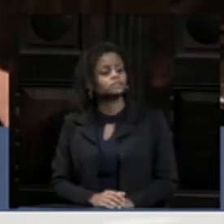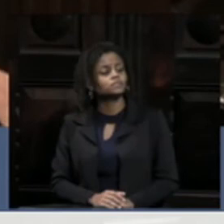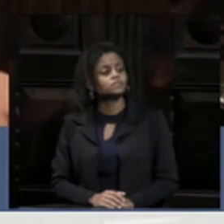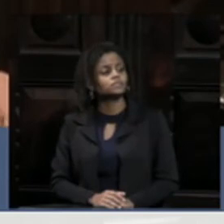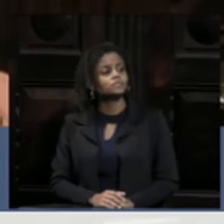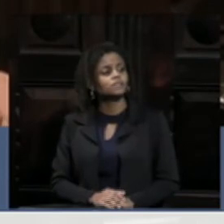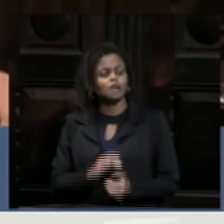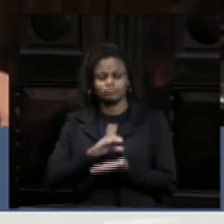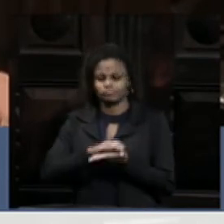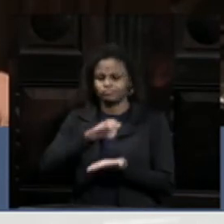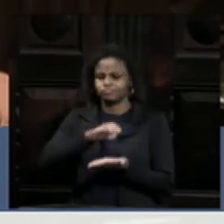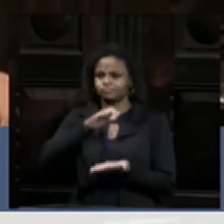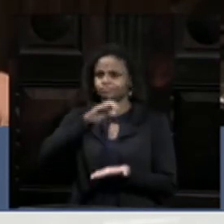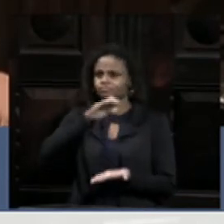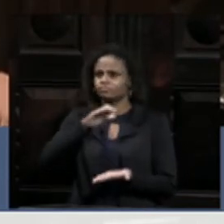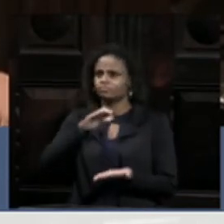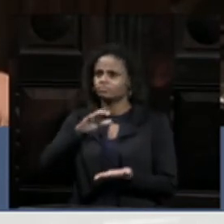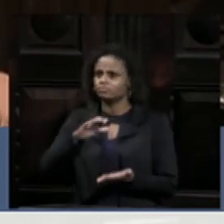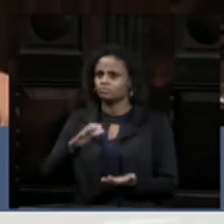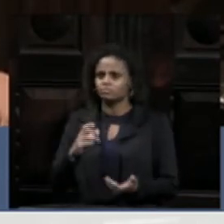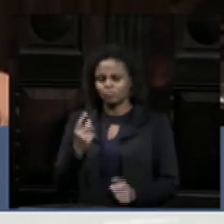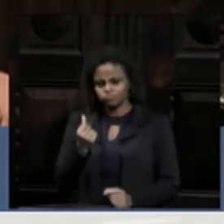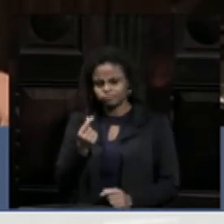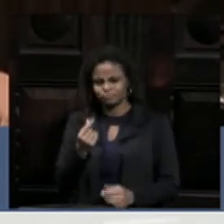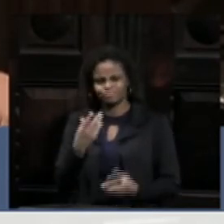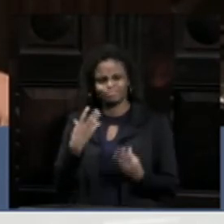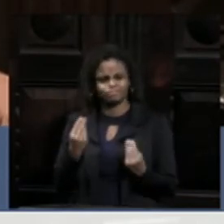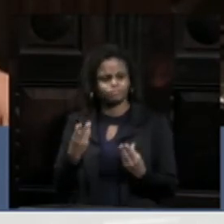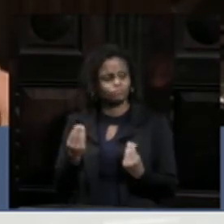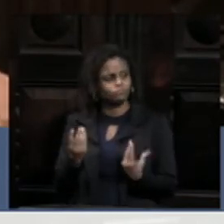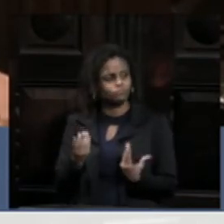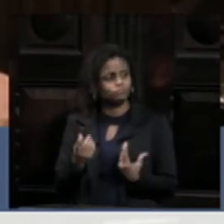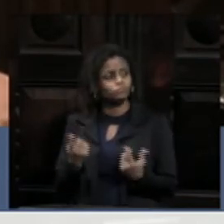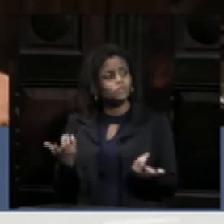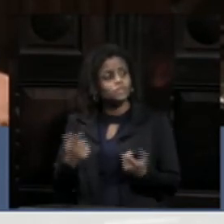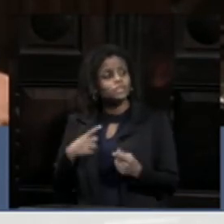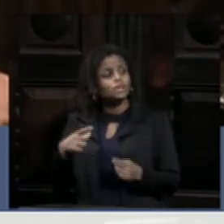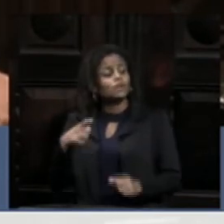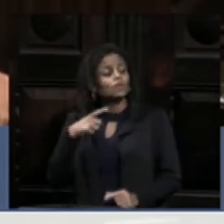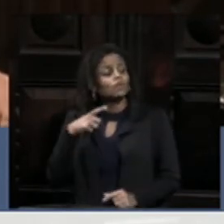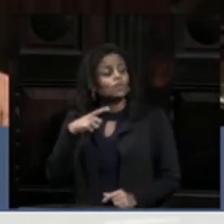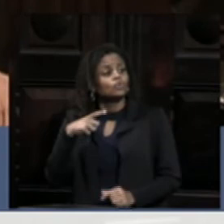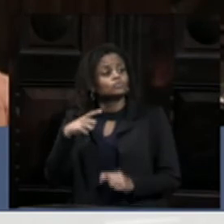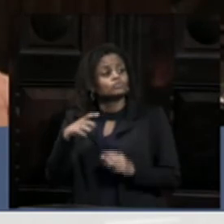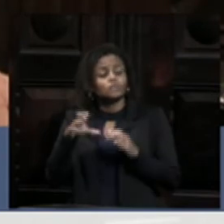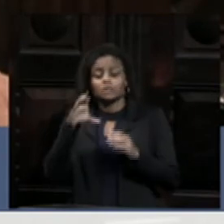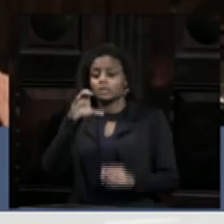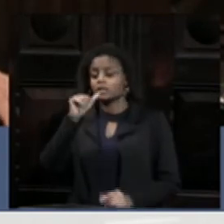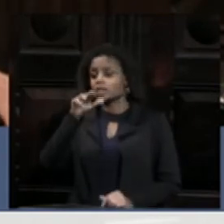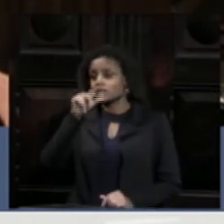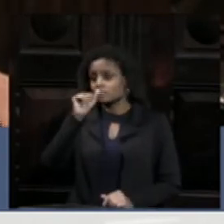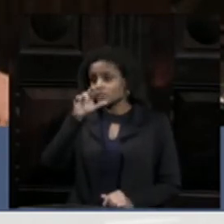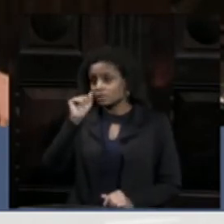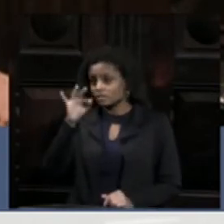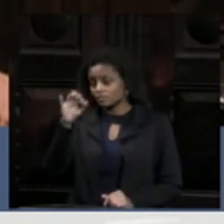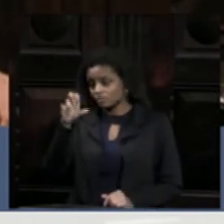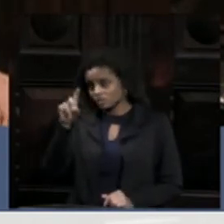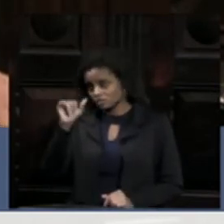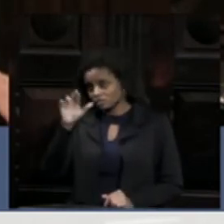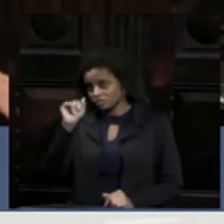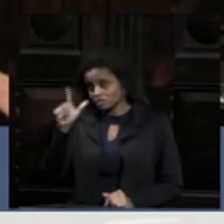fortíssimos. E a União, o Congresso, a Câmara Federal já apresentou um projeto de